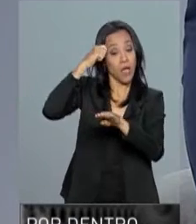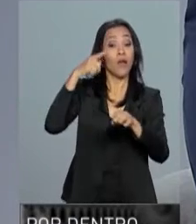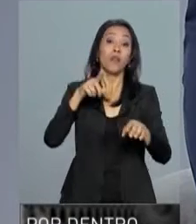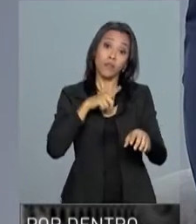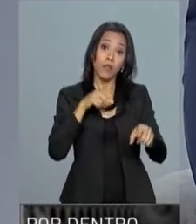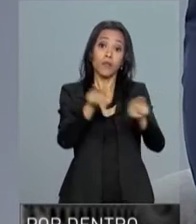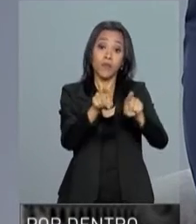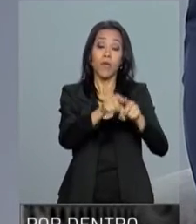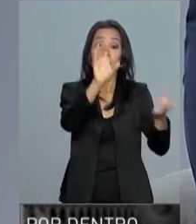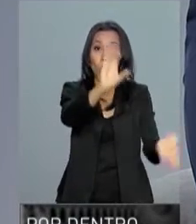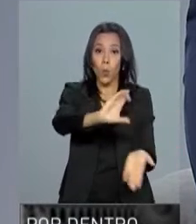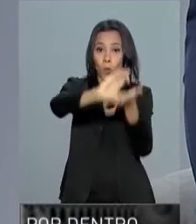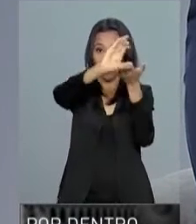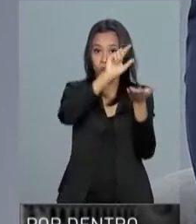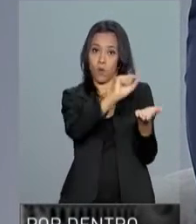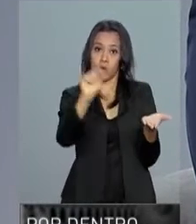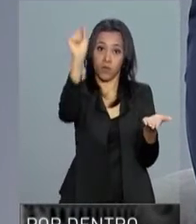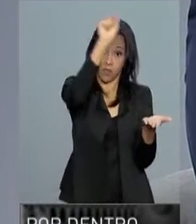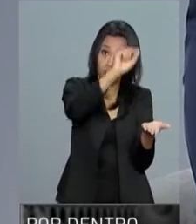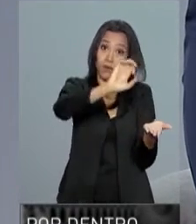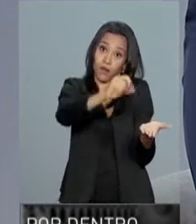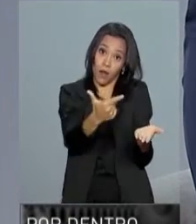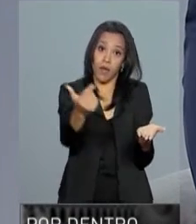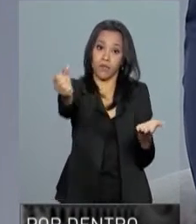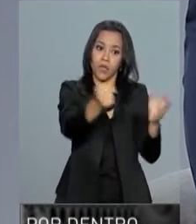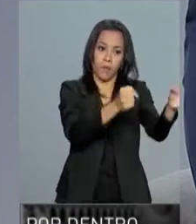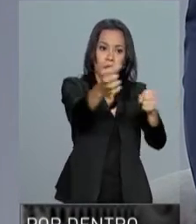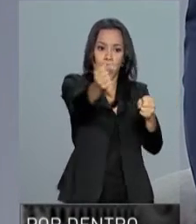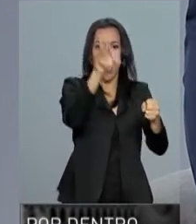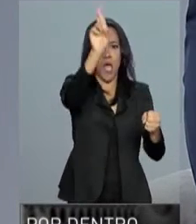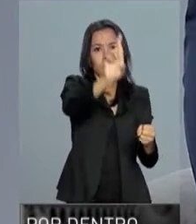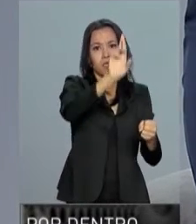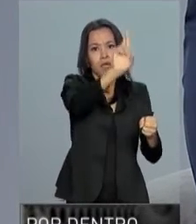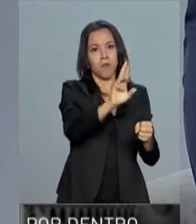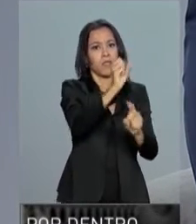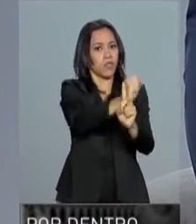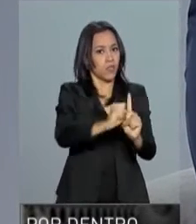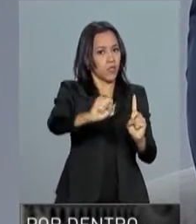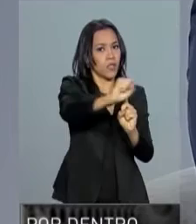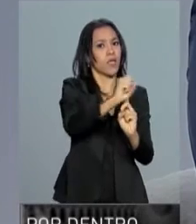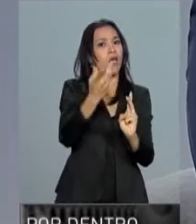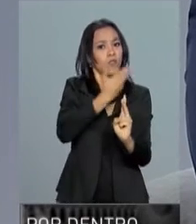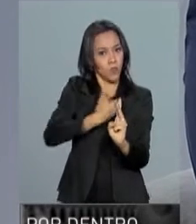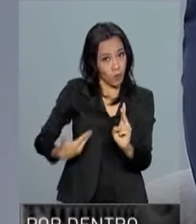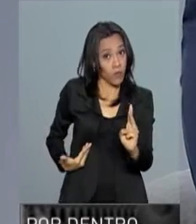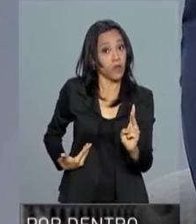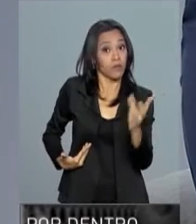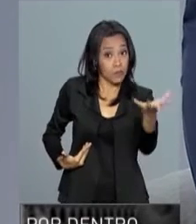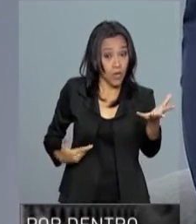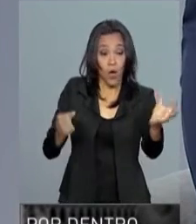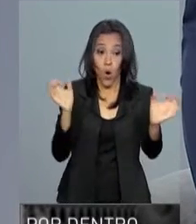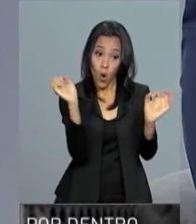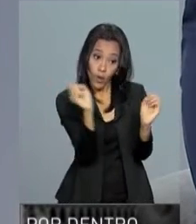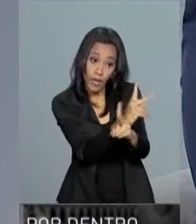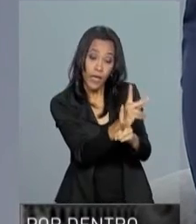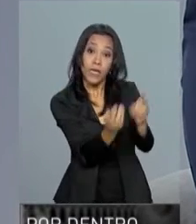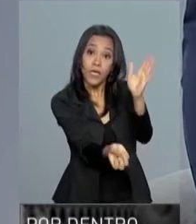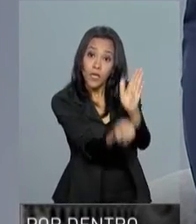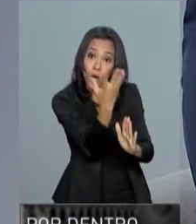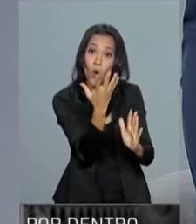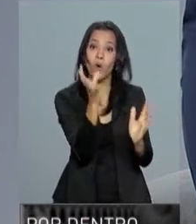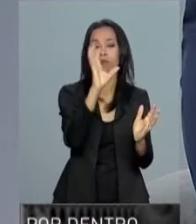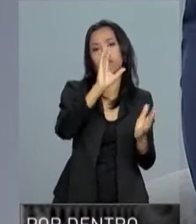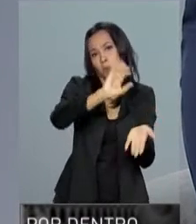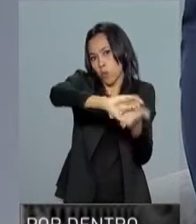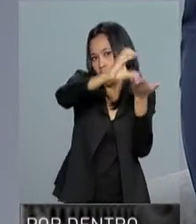conselho Claro com seus participantes da sociedade civil e também representantes do governo feito criando esses